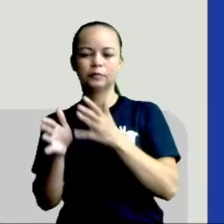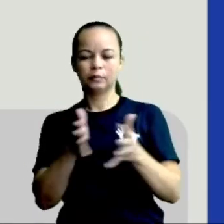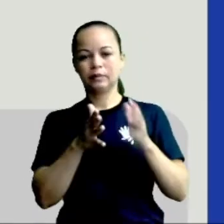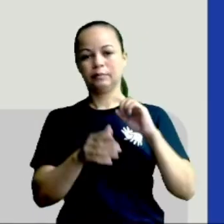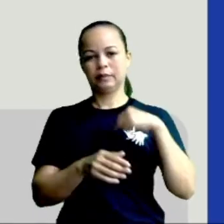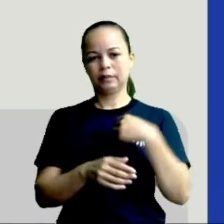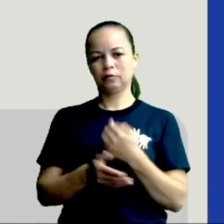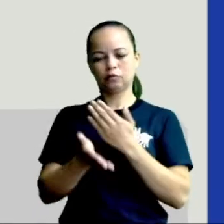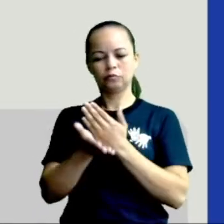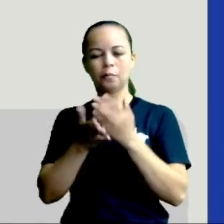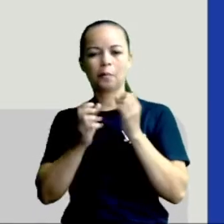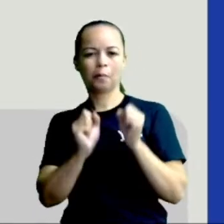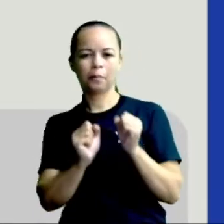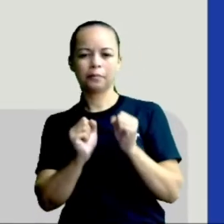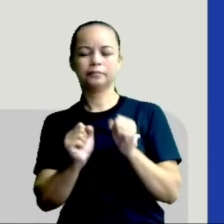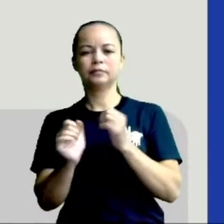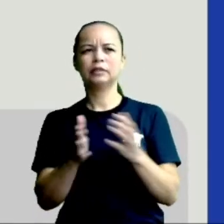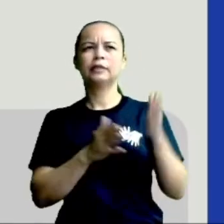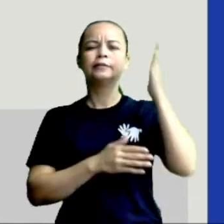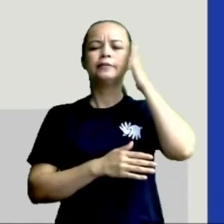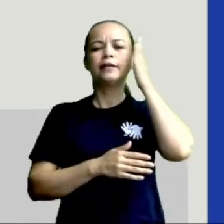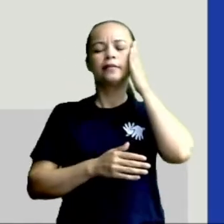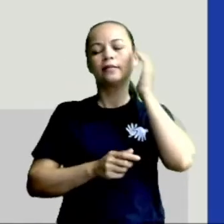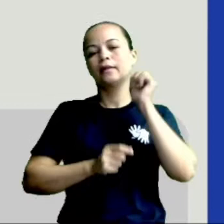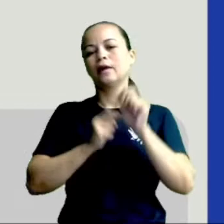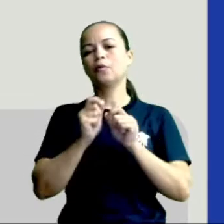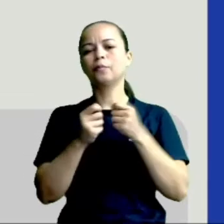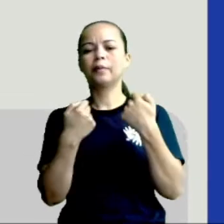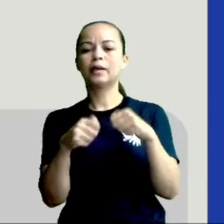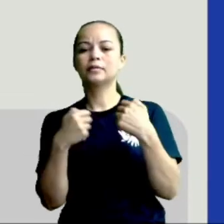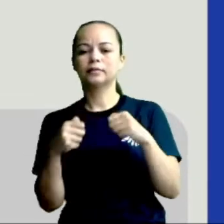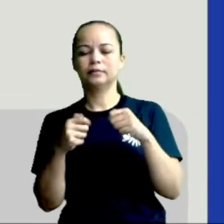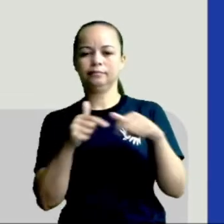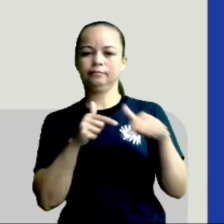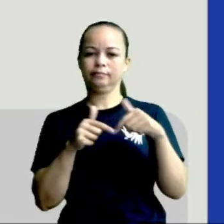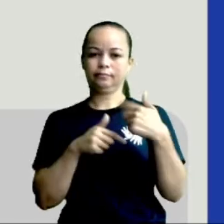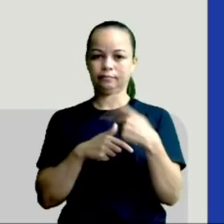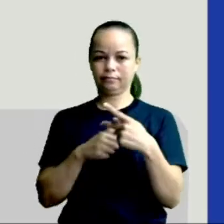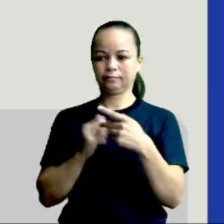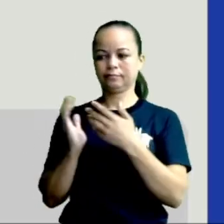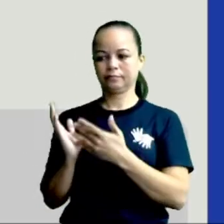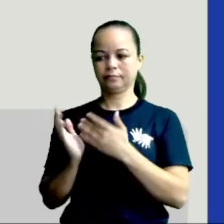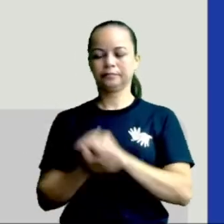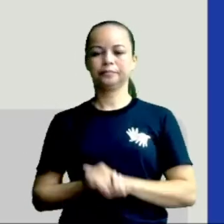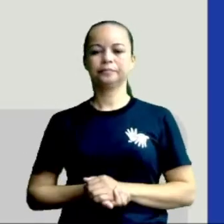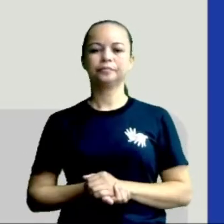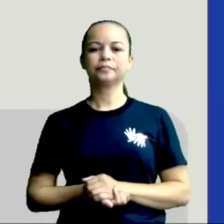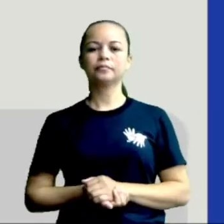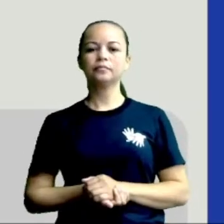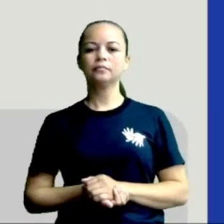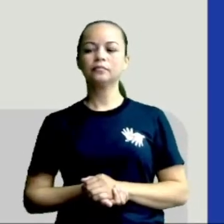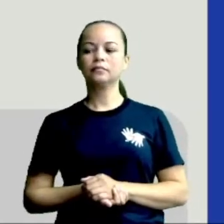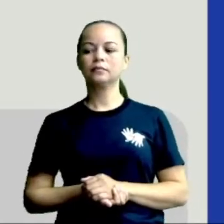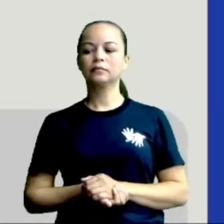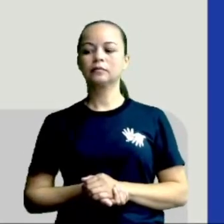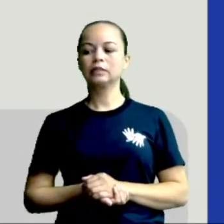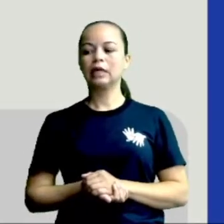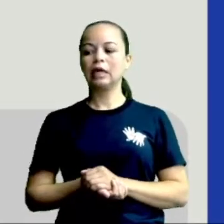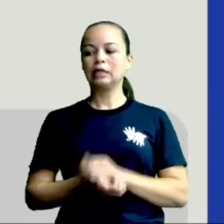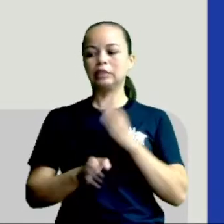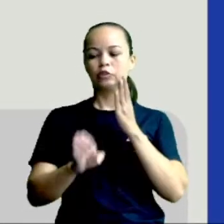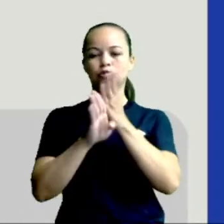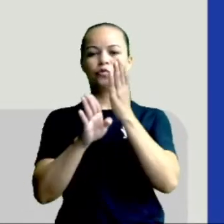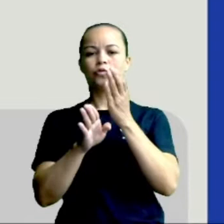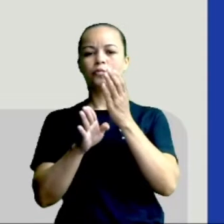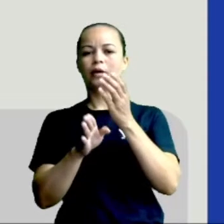gente possa começar aí a compreender o que a gente precisa trabalhar aqui descubra quanto pesa o